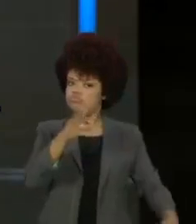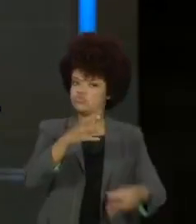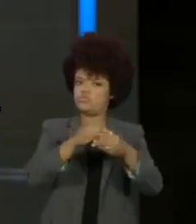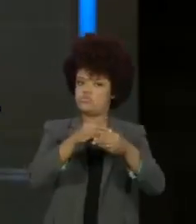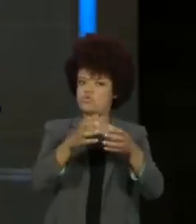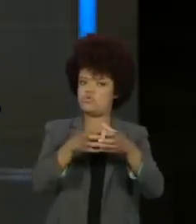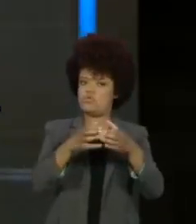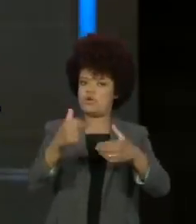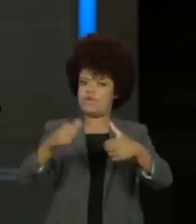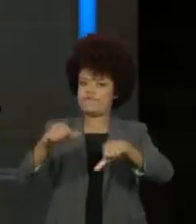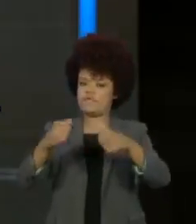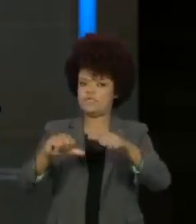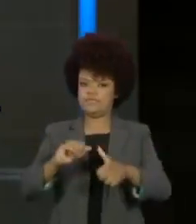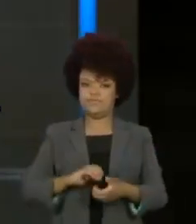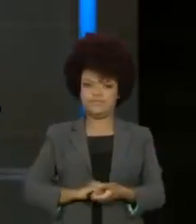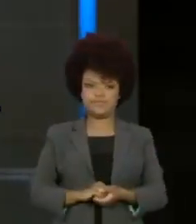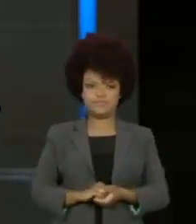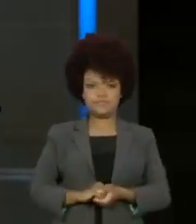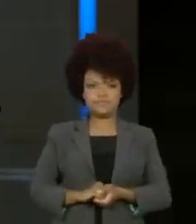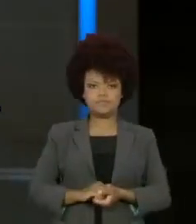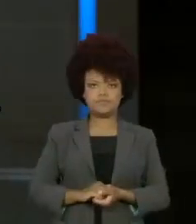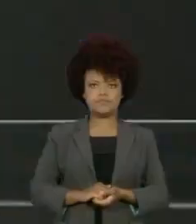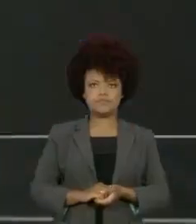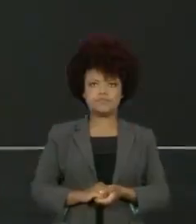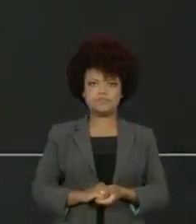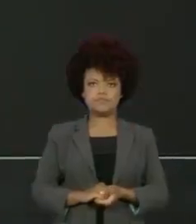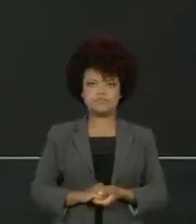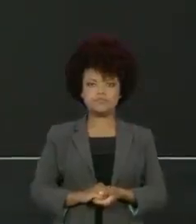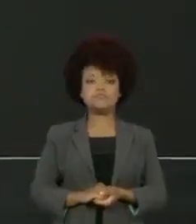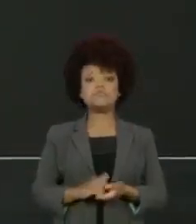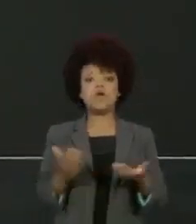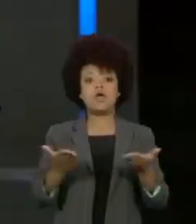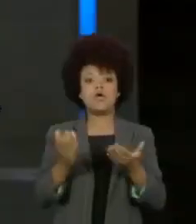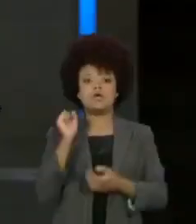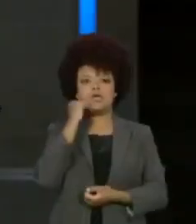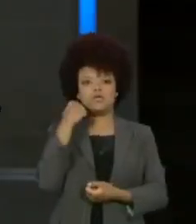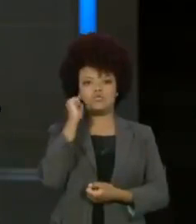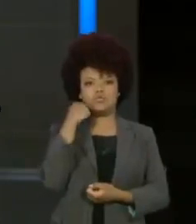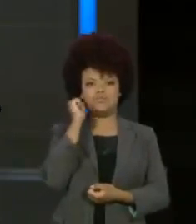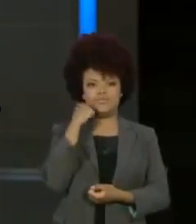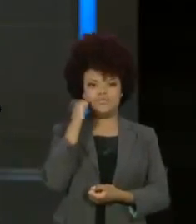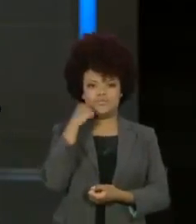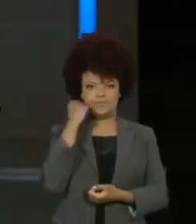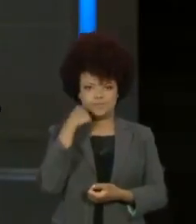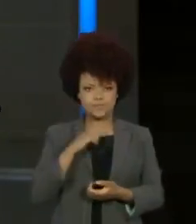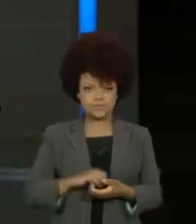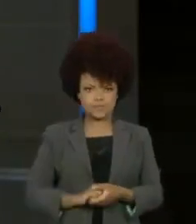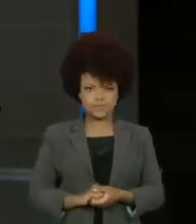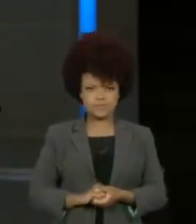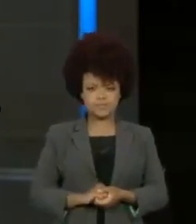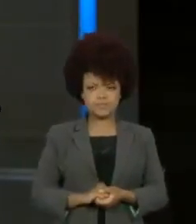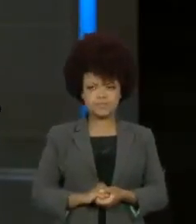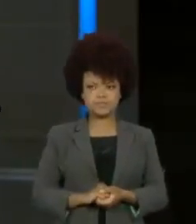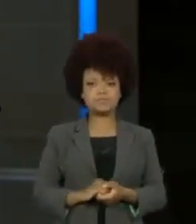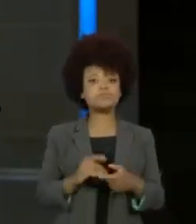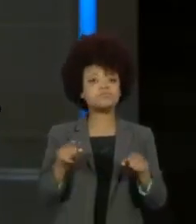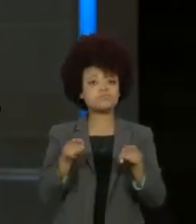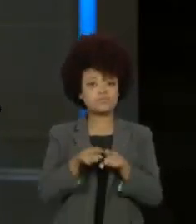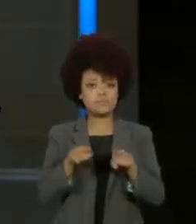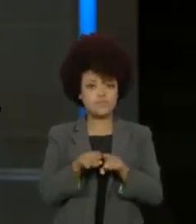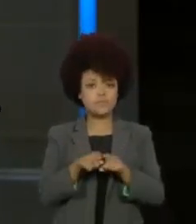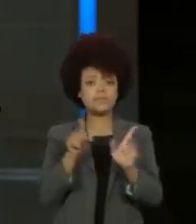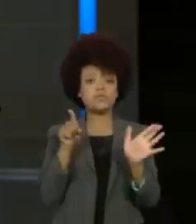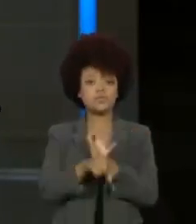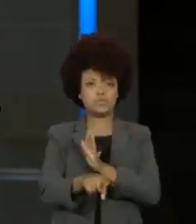e agora nós vamos é uma pergunta de Arthur do Val e ele vai perguntar